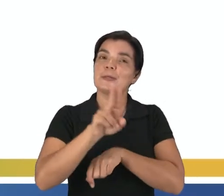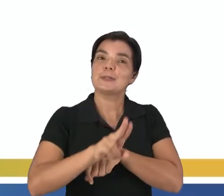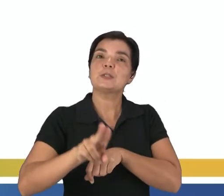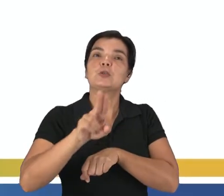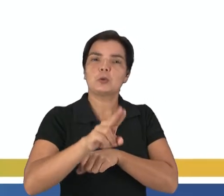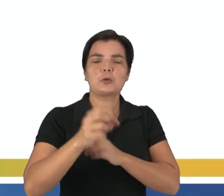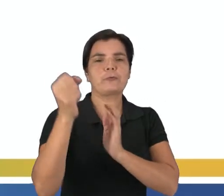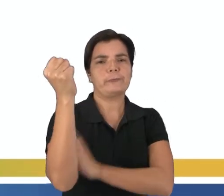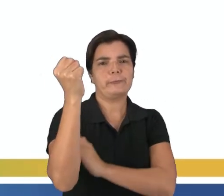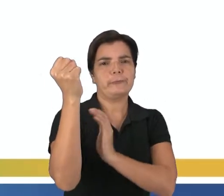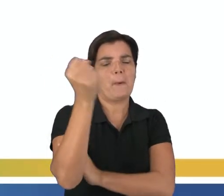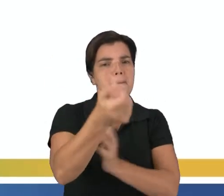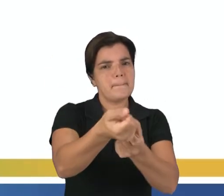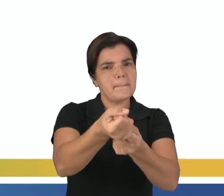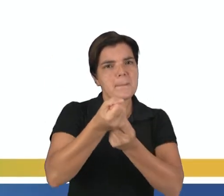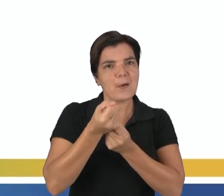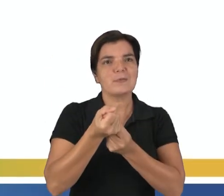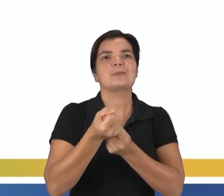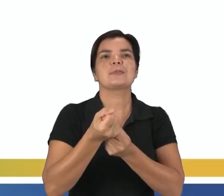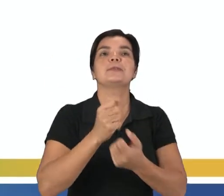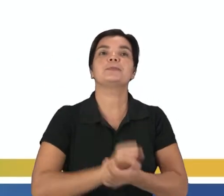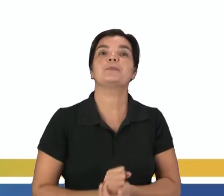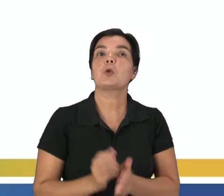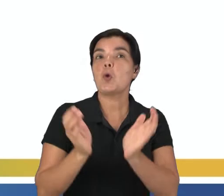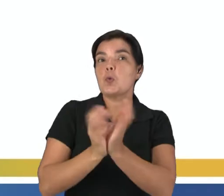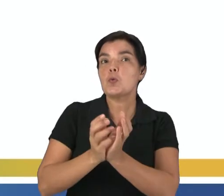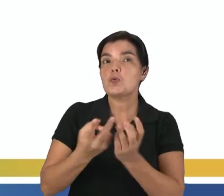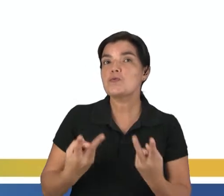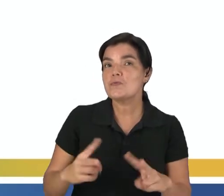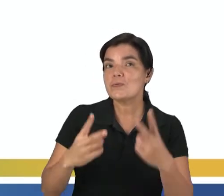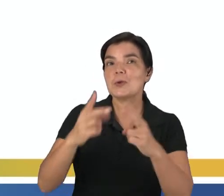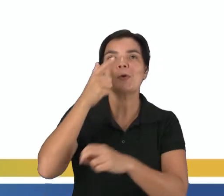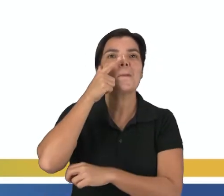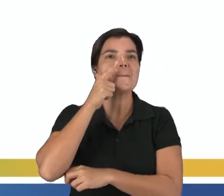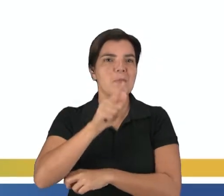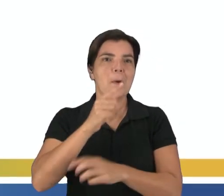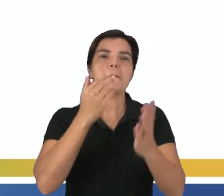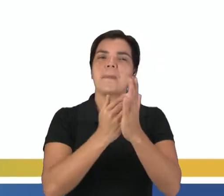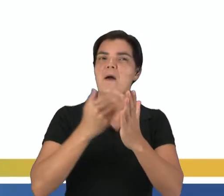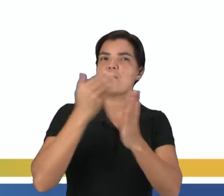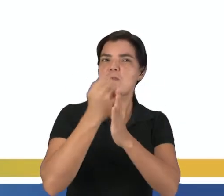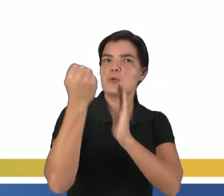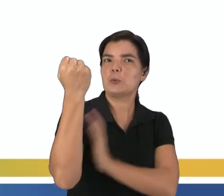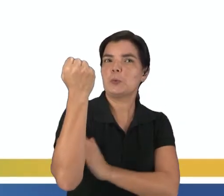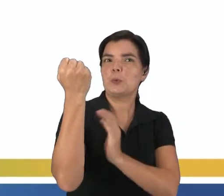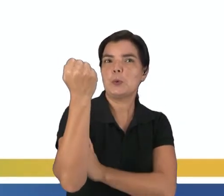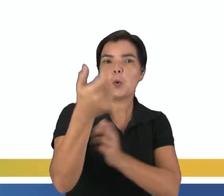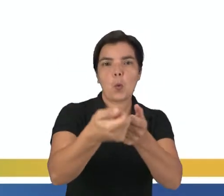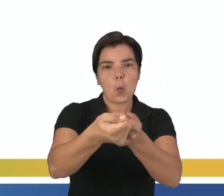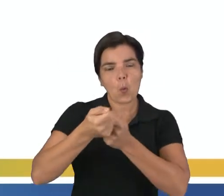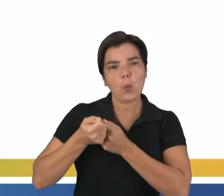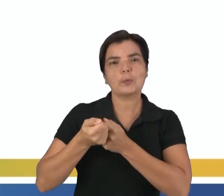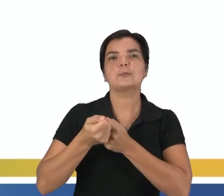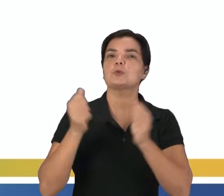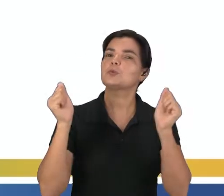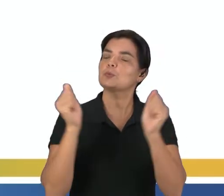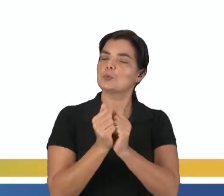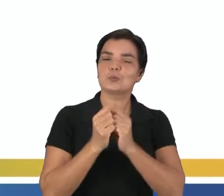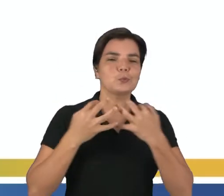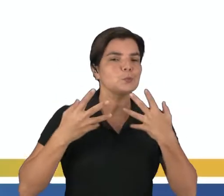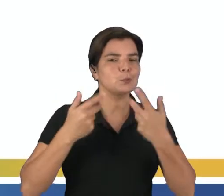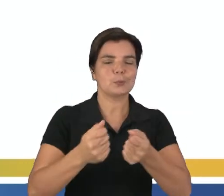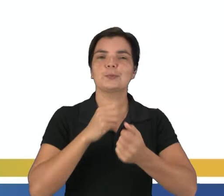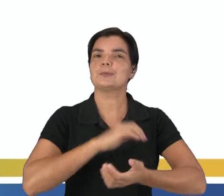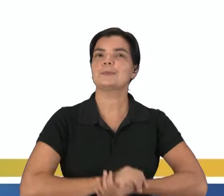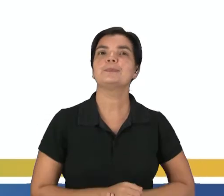utiliza-se bastante força para puxar a corda. O grupo vencedor é aquele que conseguiu puxar com maior força e trazer o grupo de